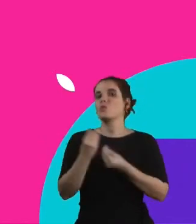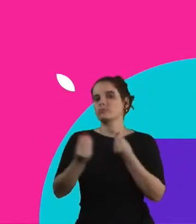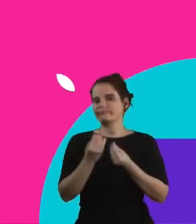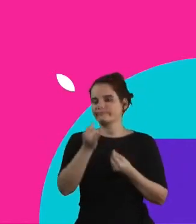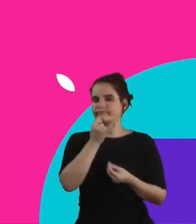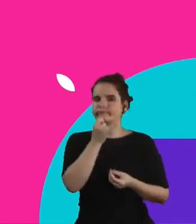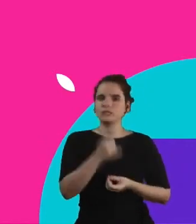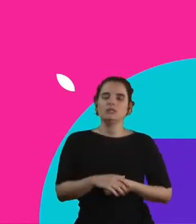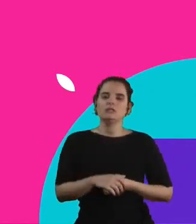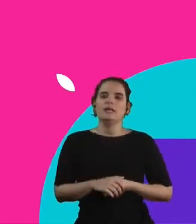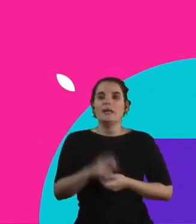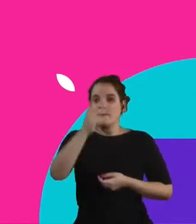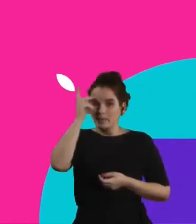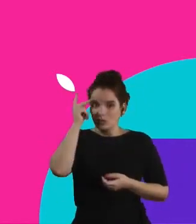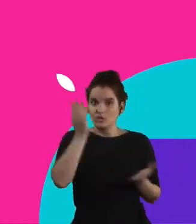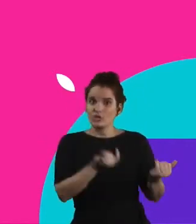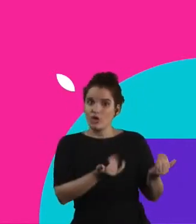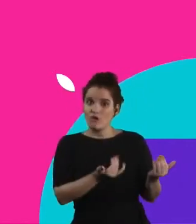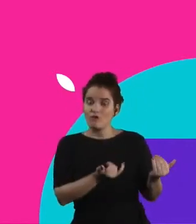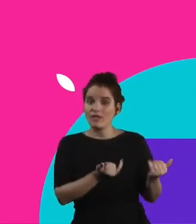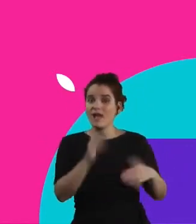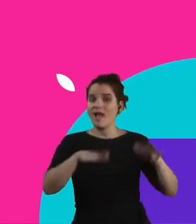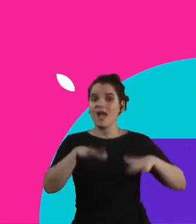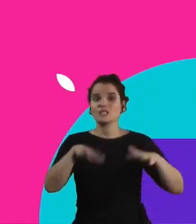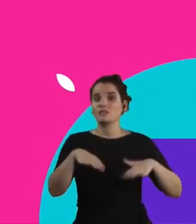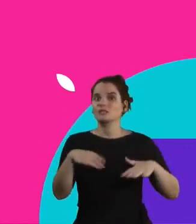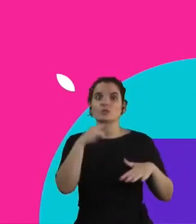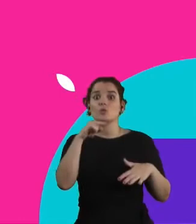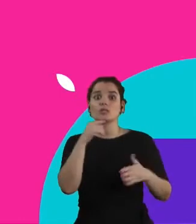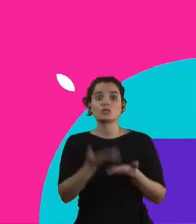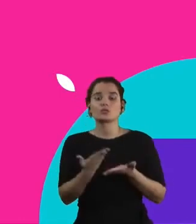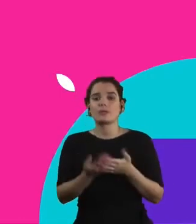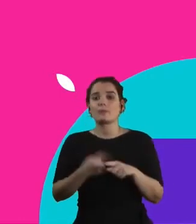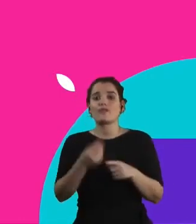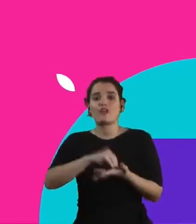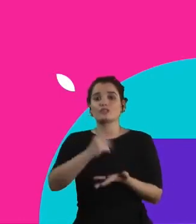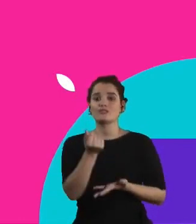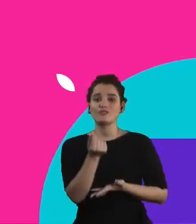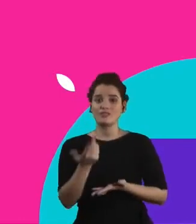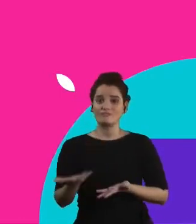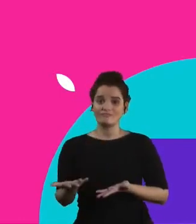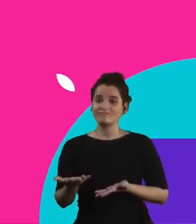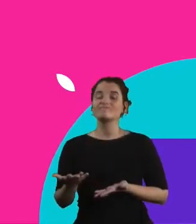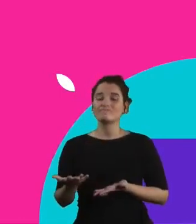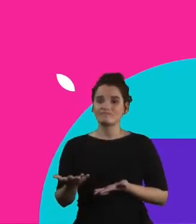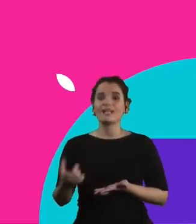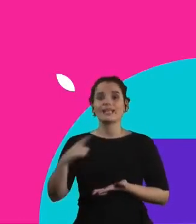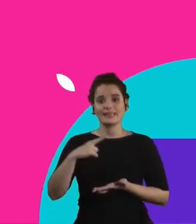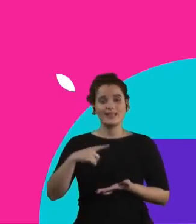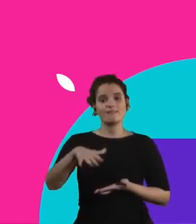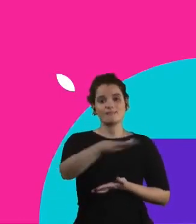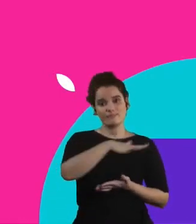por exemplo, deixam de estudar por conta de não ter dinheiro para bancar os estudos? E o mercado financeiro, os mercados